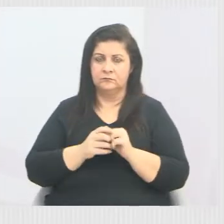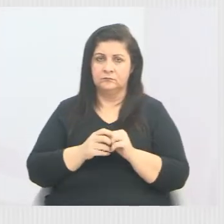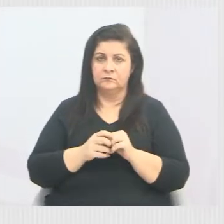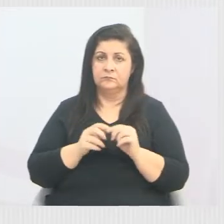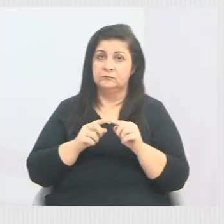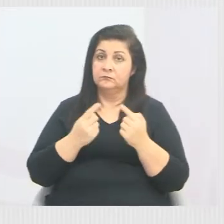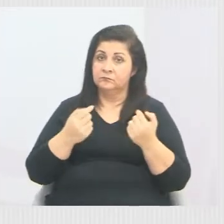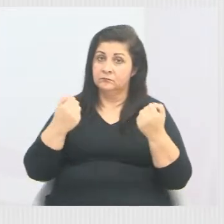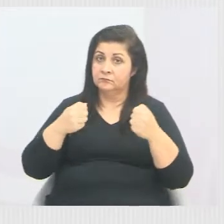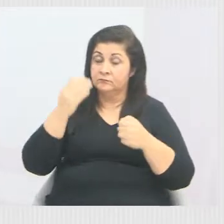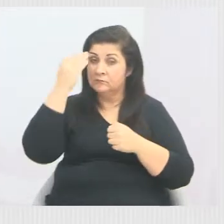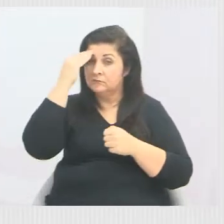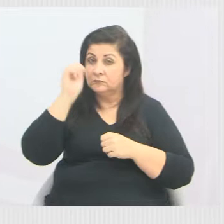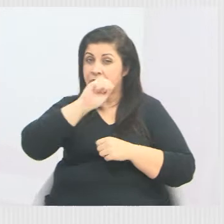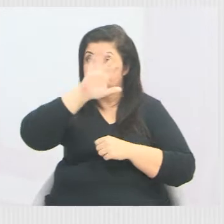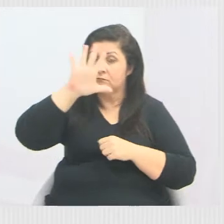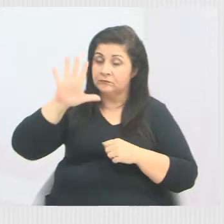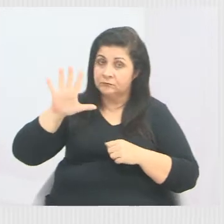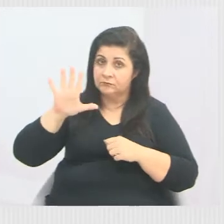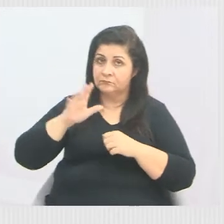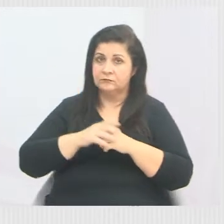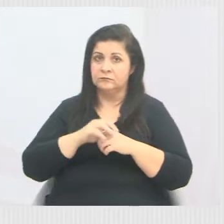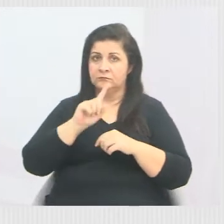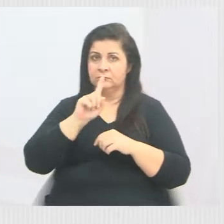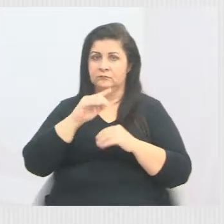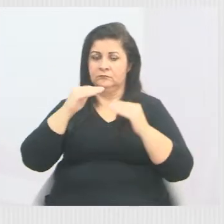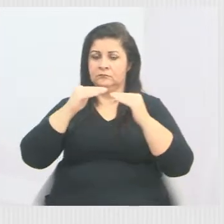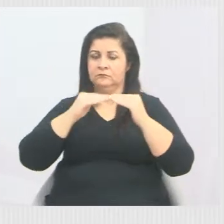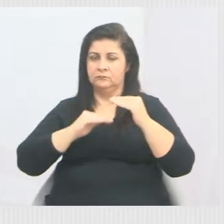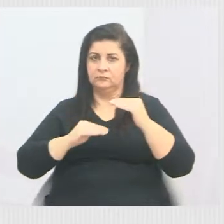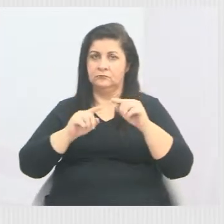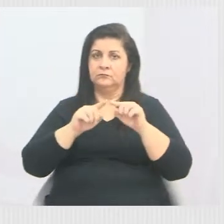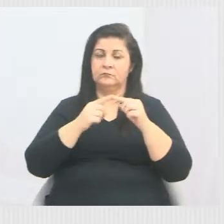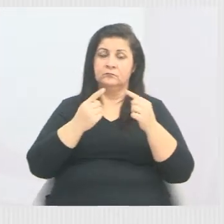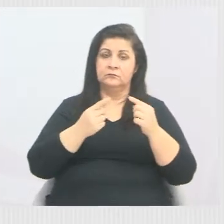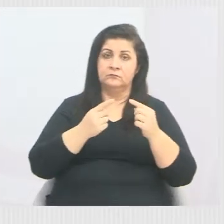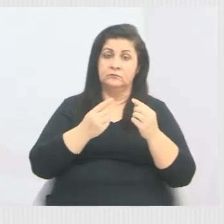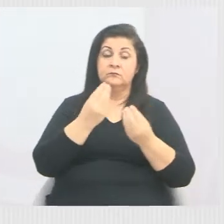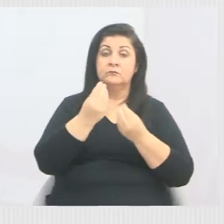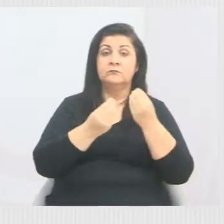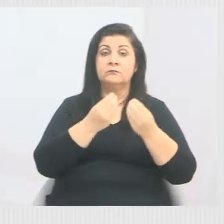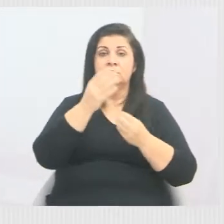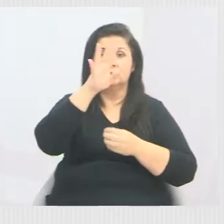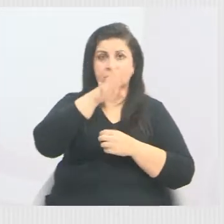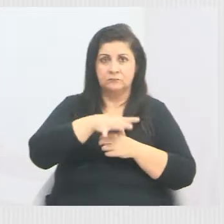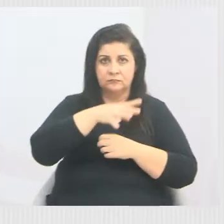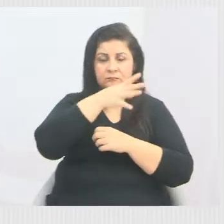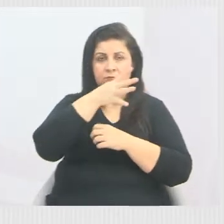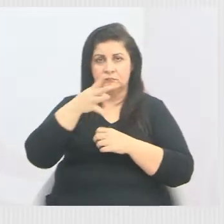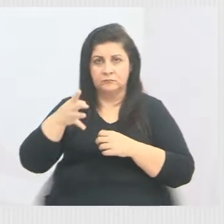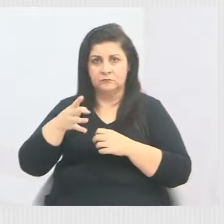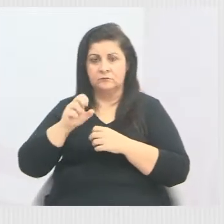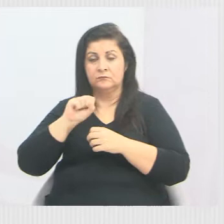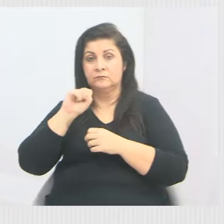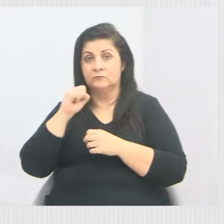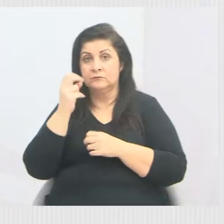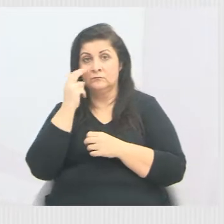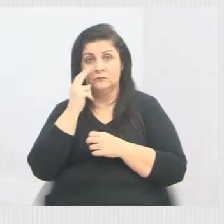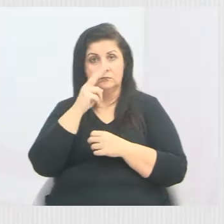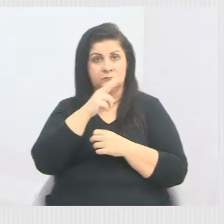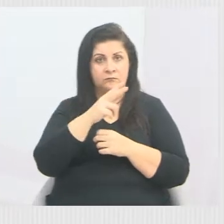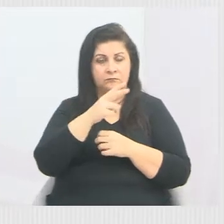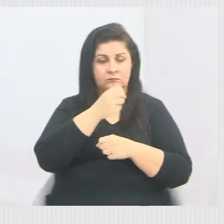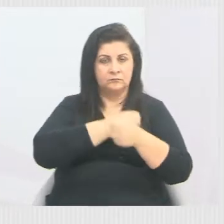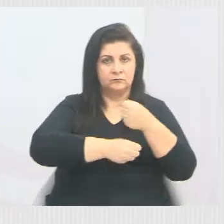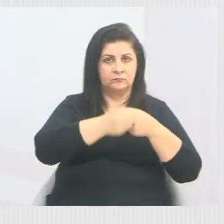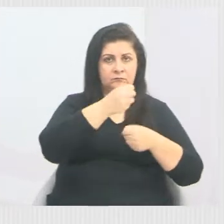que ter bem claro que não quer dizer que abaixou o índice, é que a receita corrente líquida, se você olhar o ano